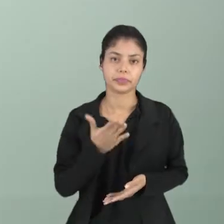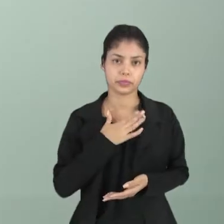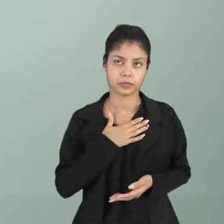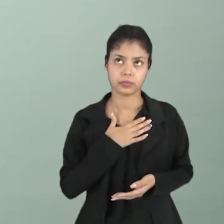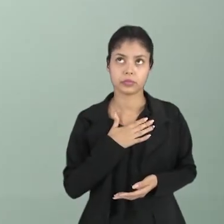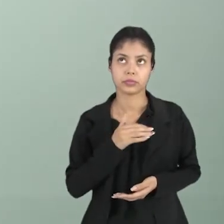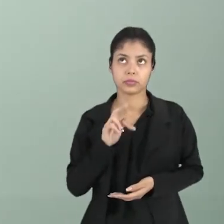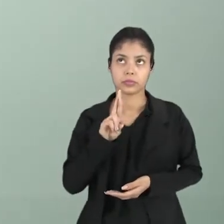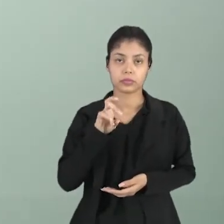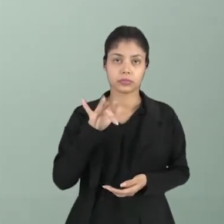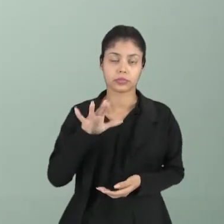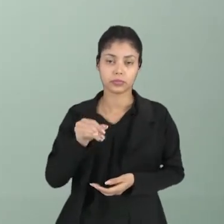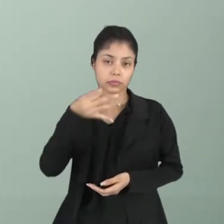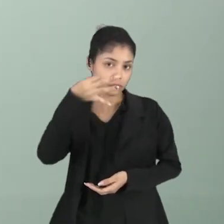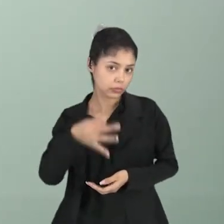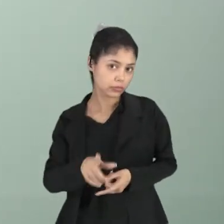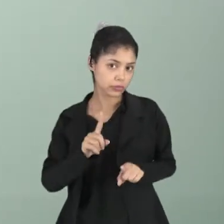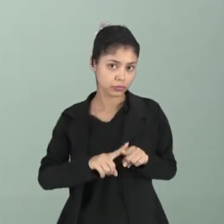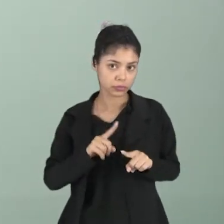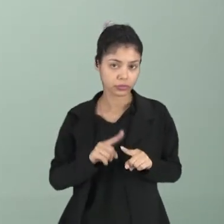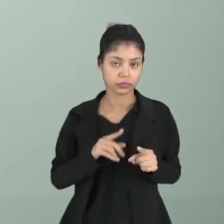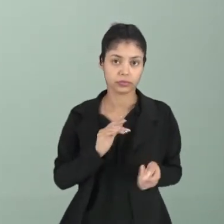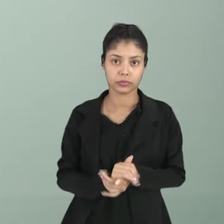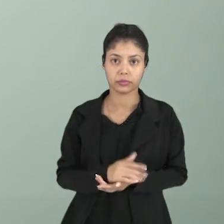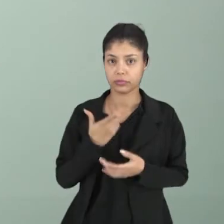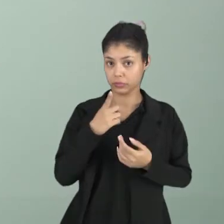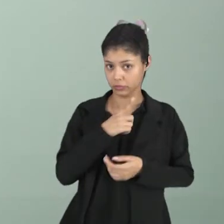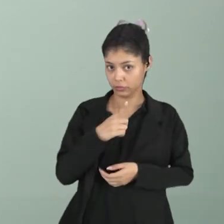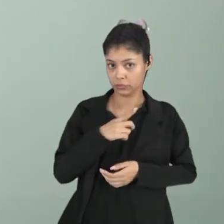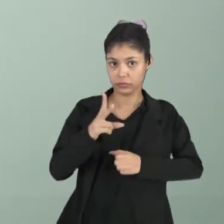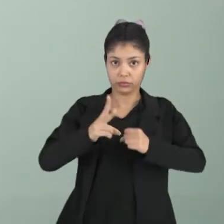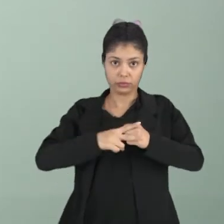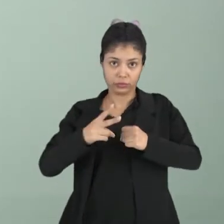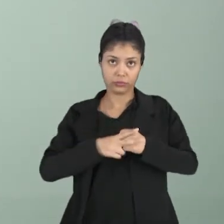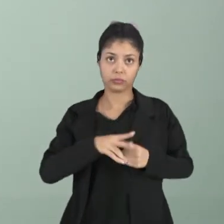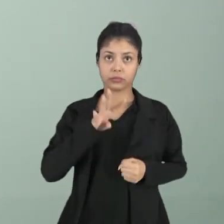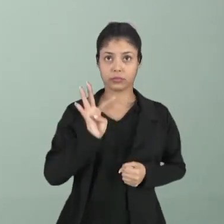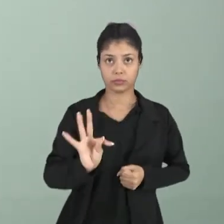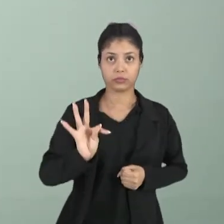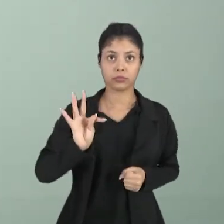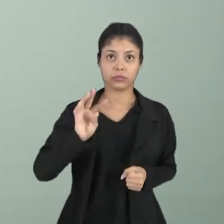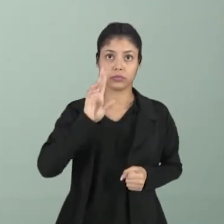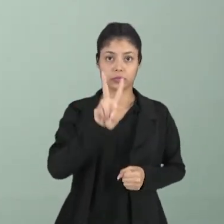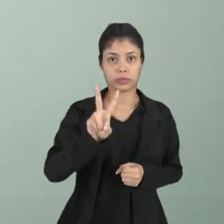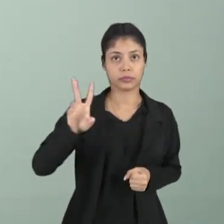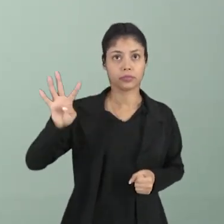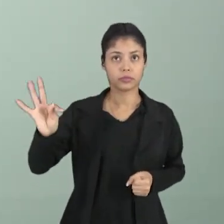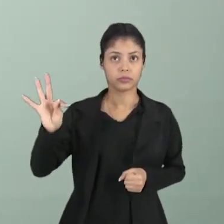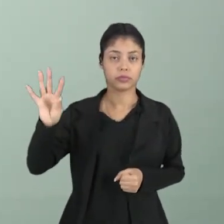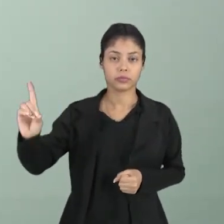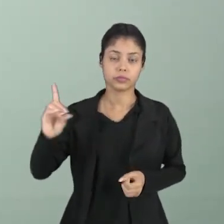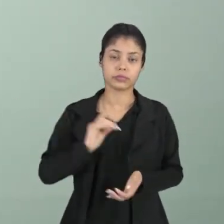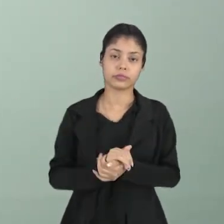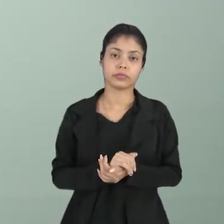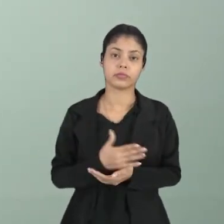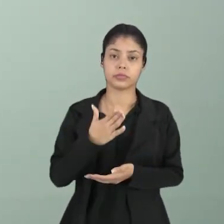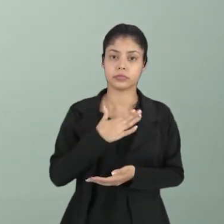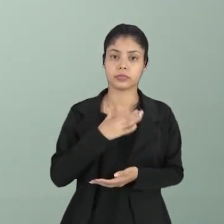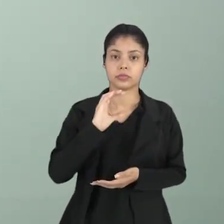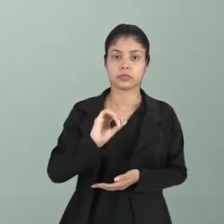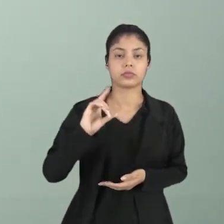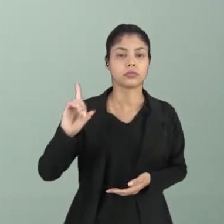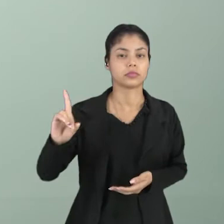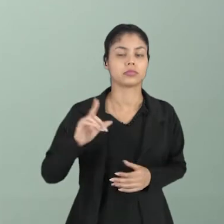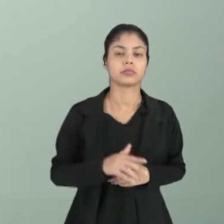minha regência aí está correta, por quê? Porque eu tenho um verbo transitivo direto e o meu objeto é um